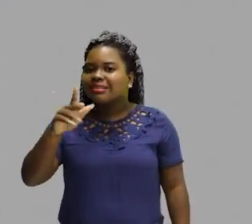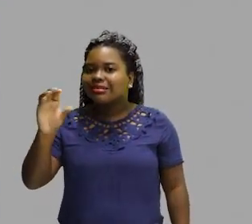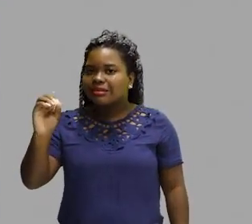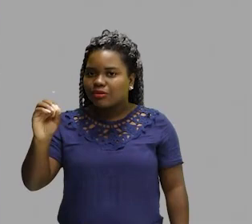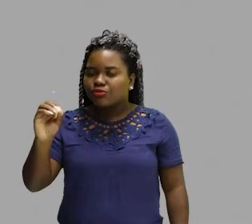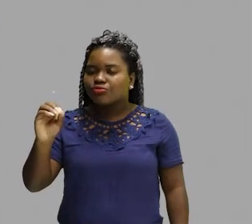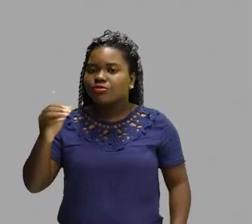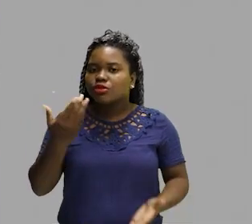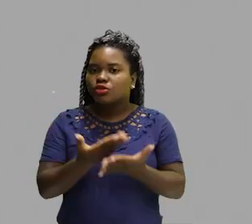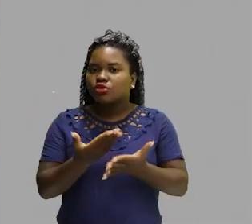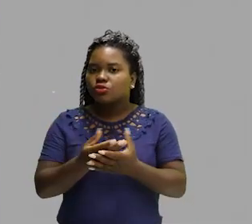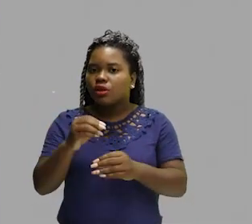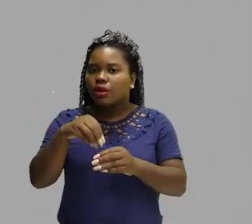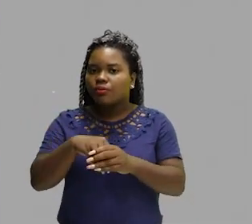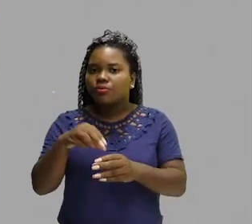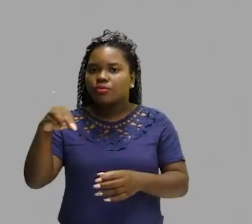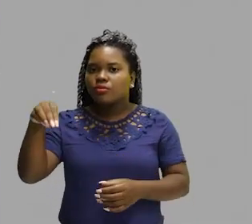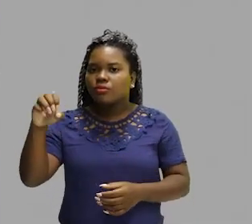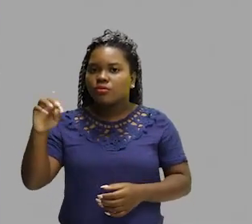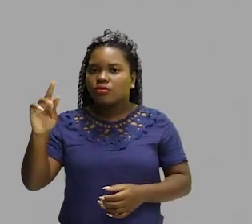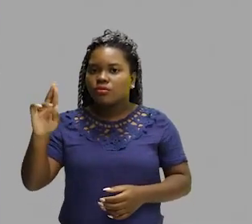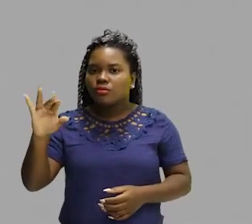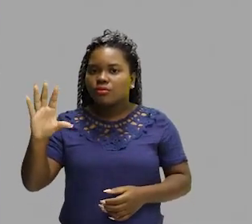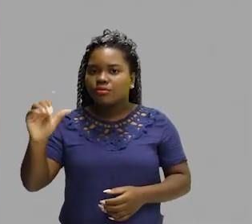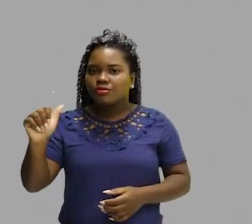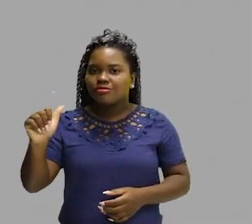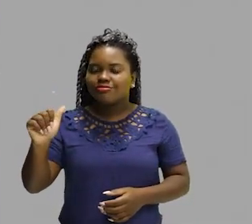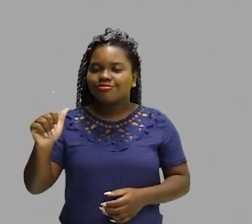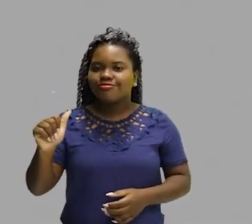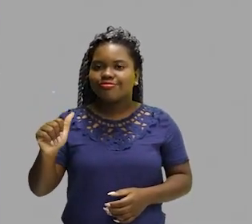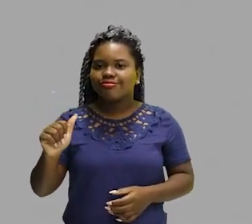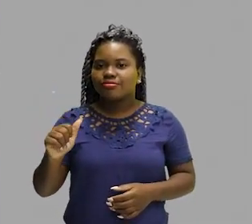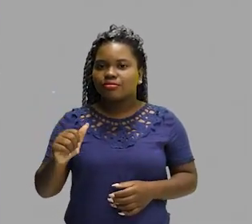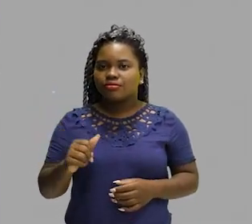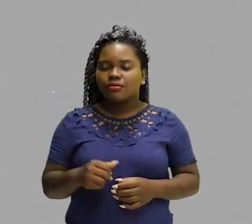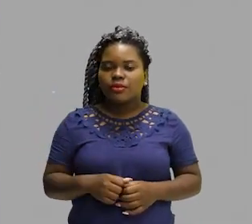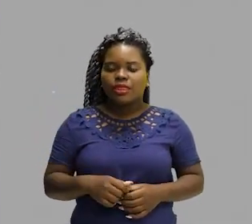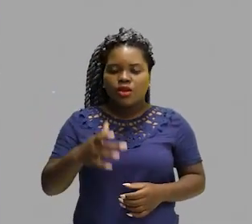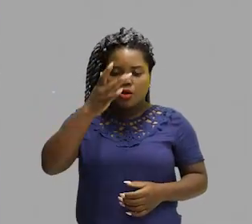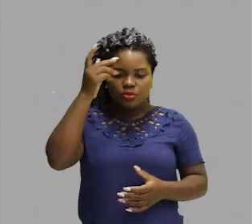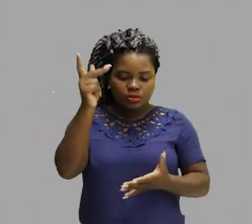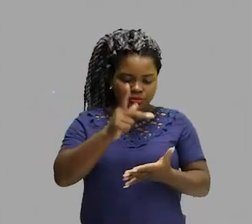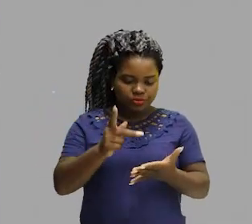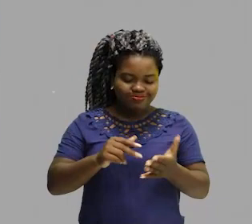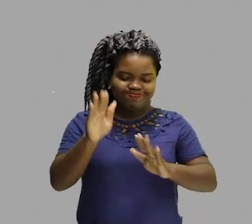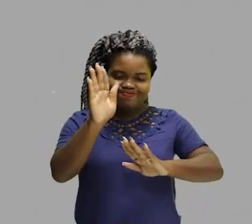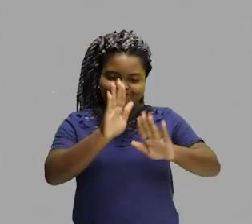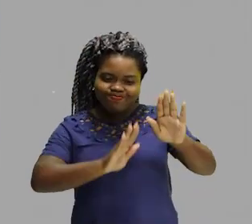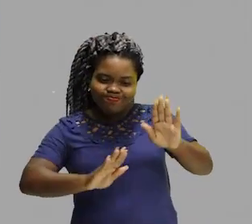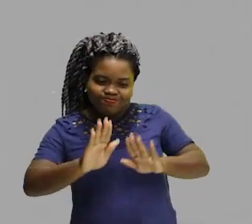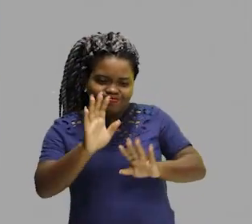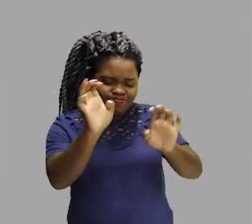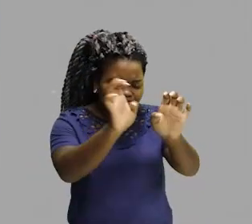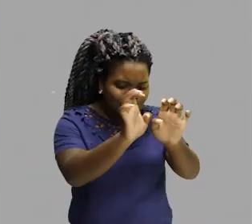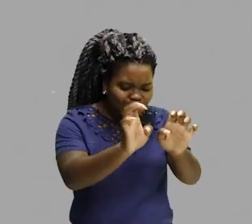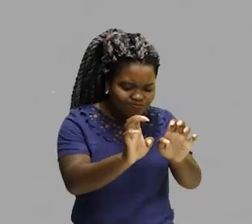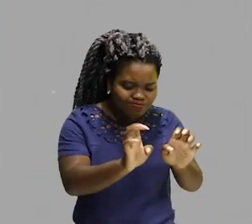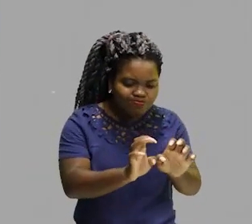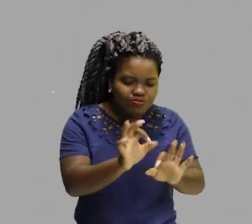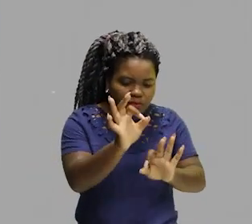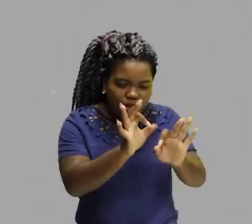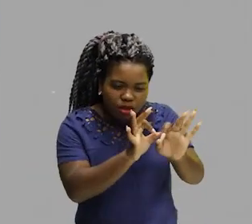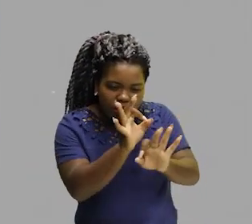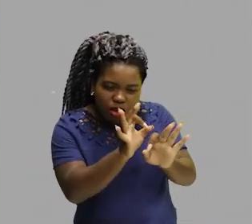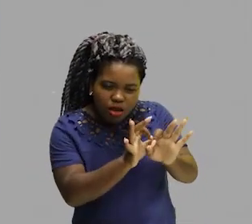na métrica, tá? Na hora dessa versificação aí, o poeta, ele tinha todo esse cuidado estrutural. Não era escrever por